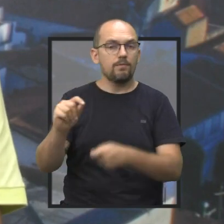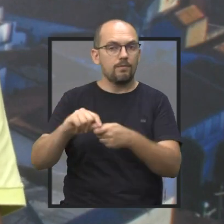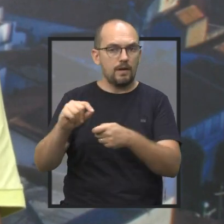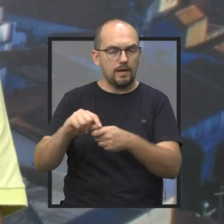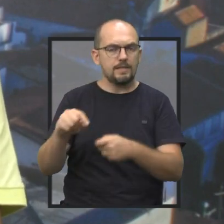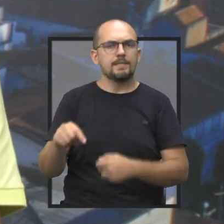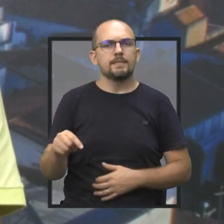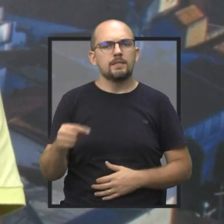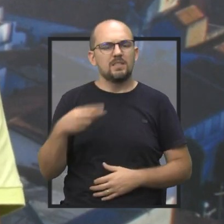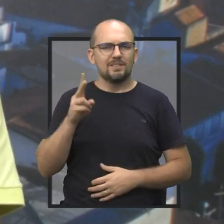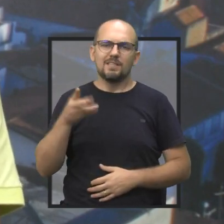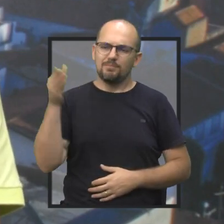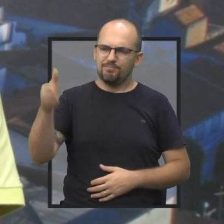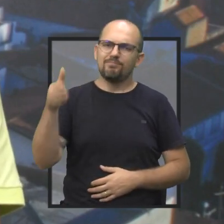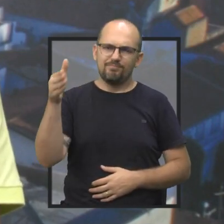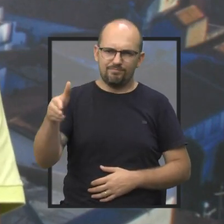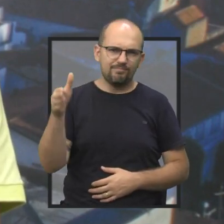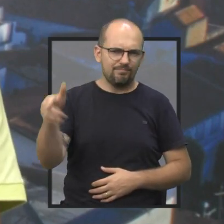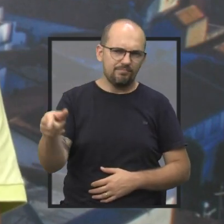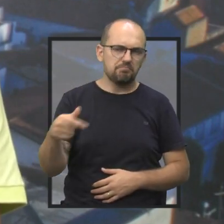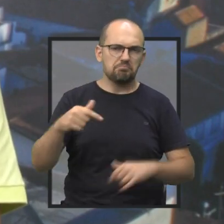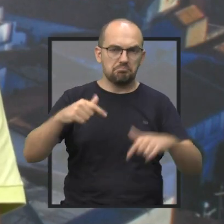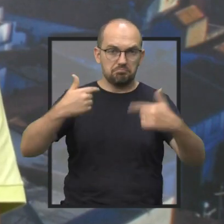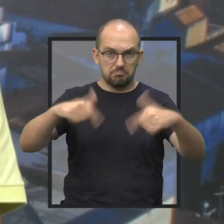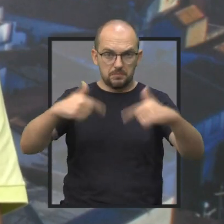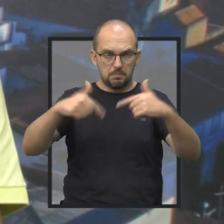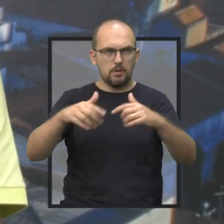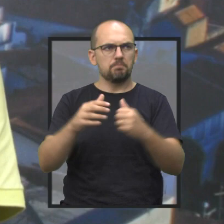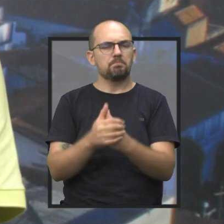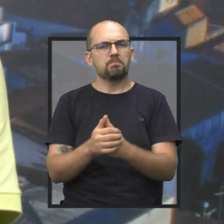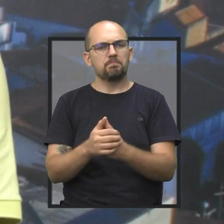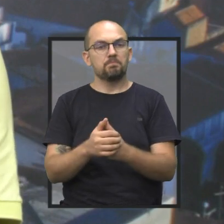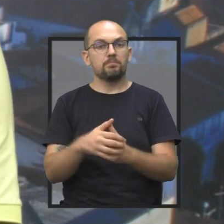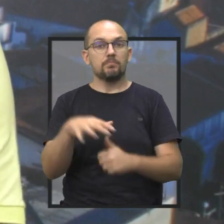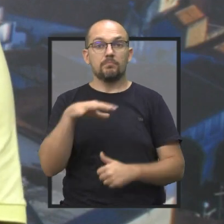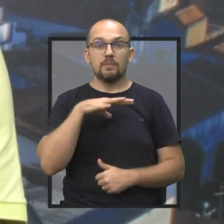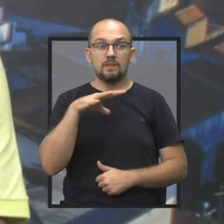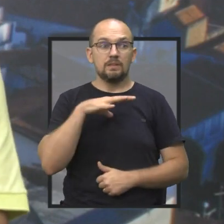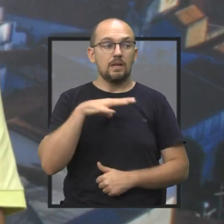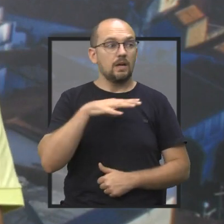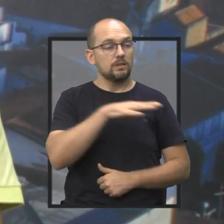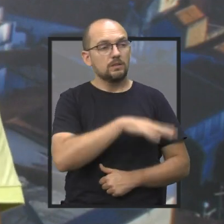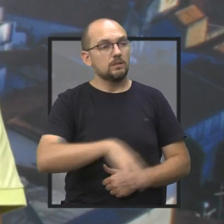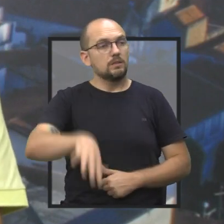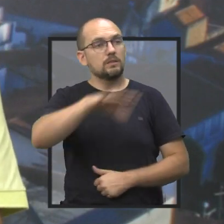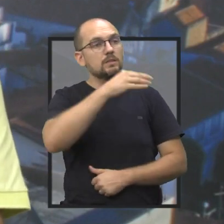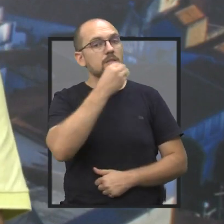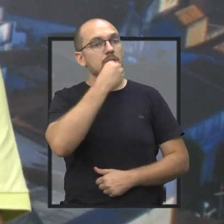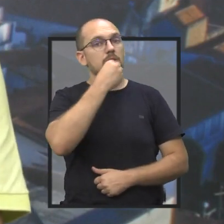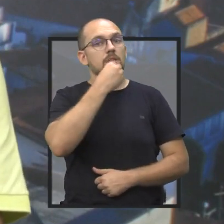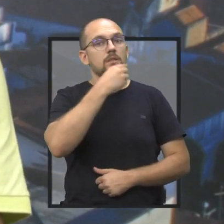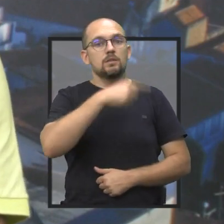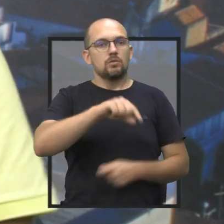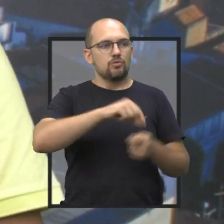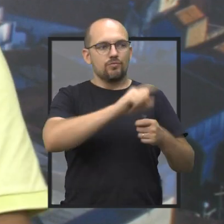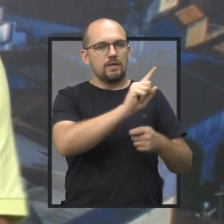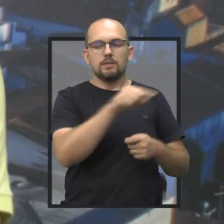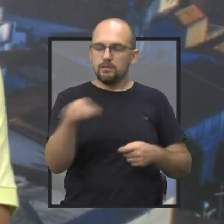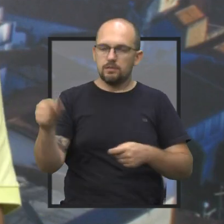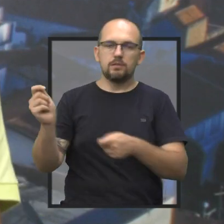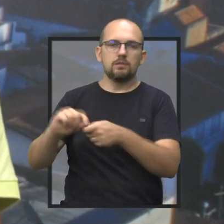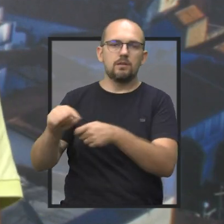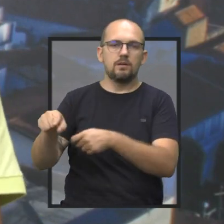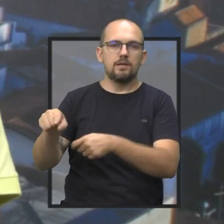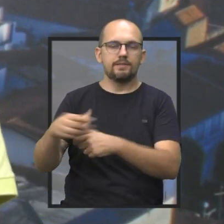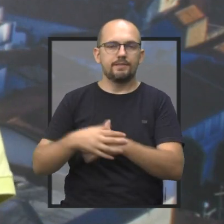que eu vou sempre lá, faz um trabalho, né, que a cidade divide de fazer, eles acabam